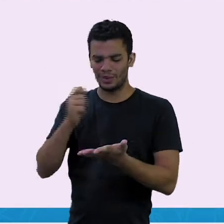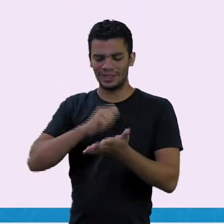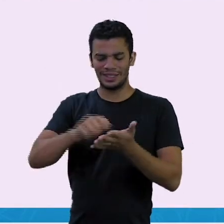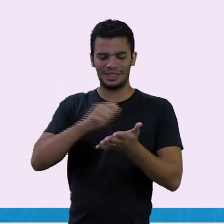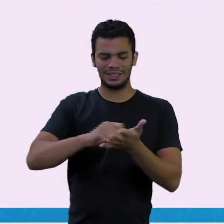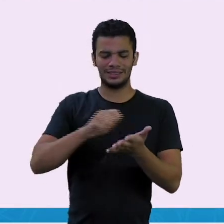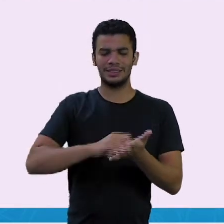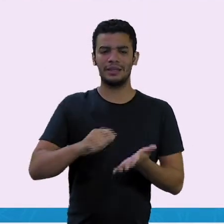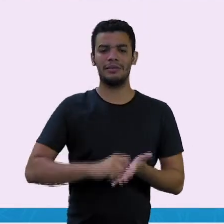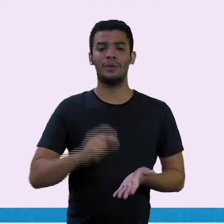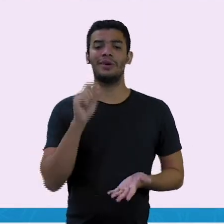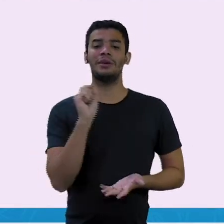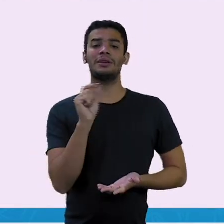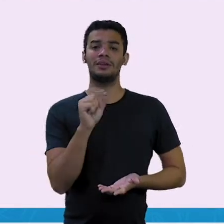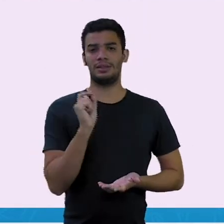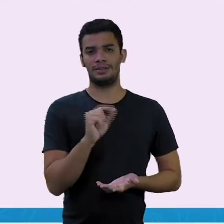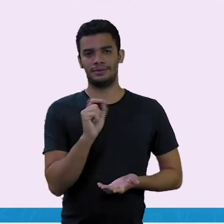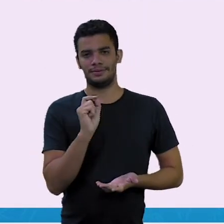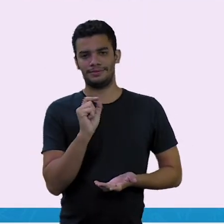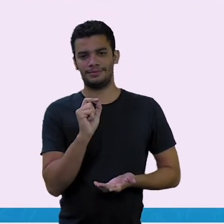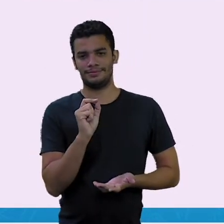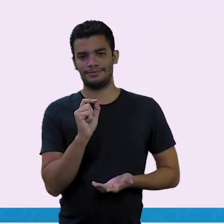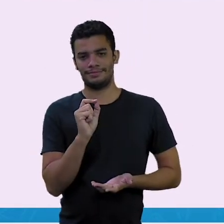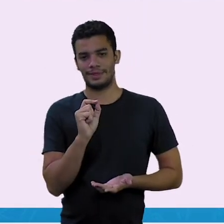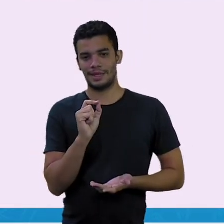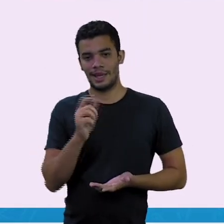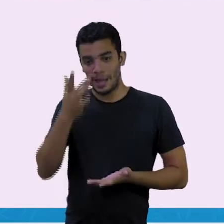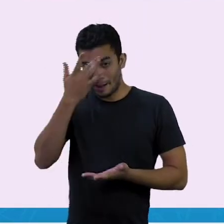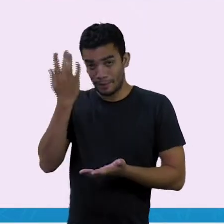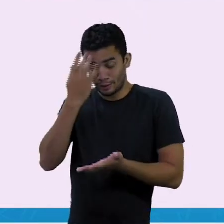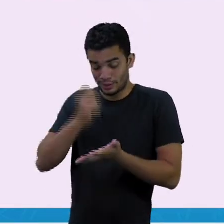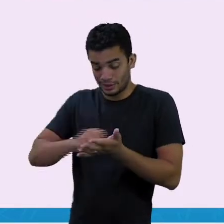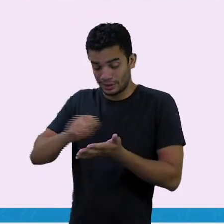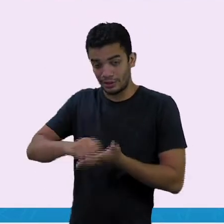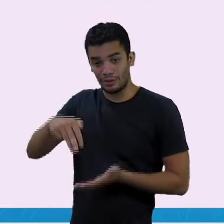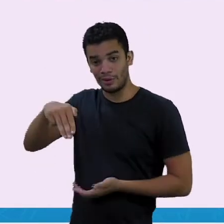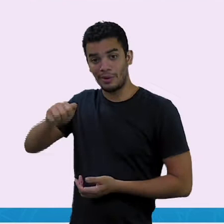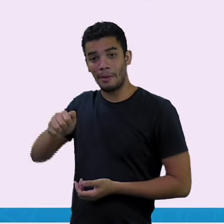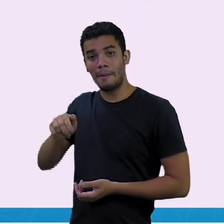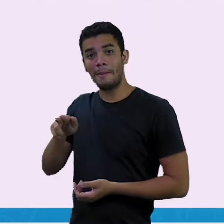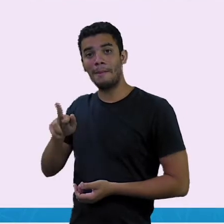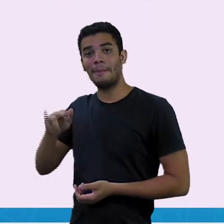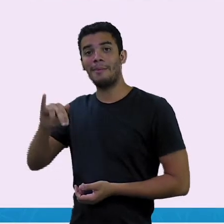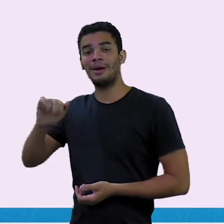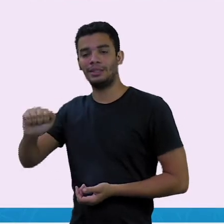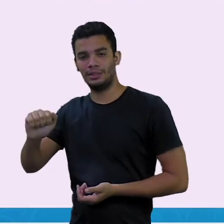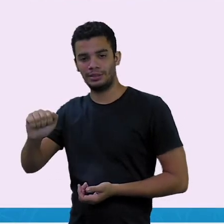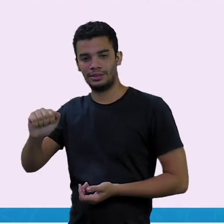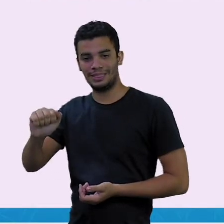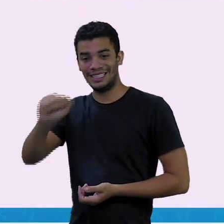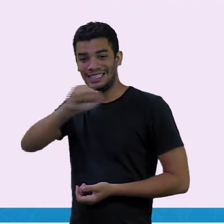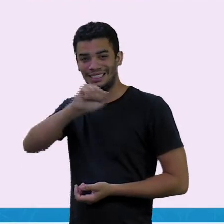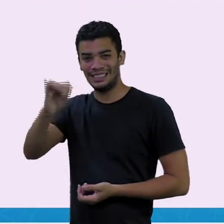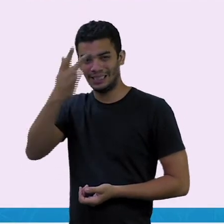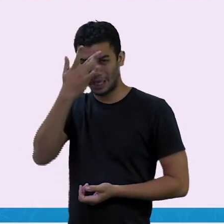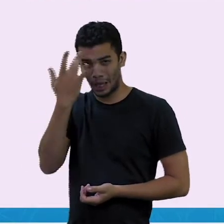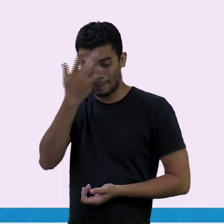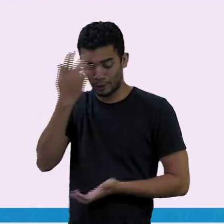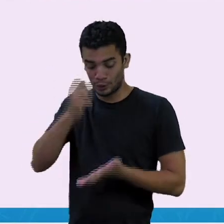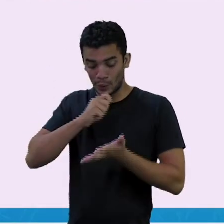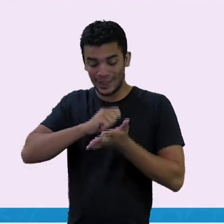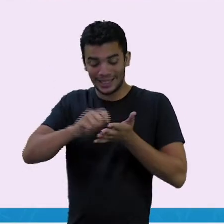No caso, a Maria. Quem escreve sempre será o remetente do bilhete. Quem